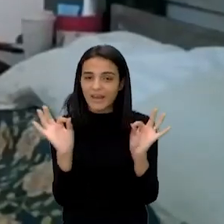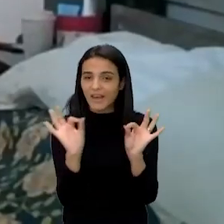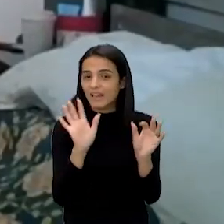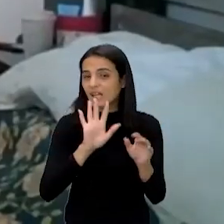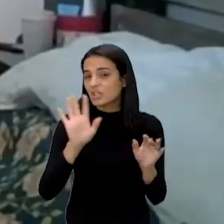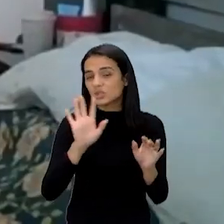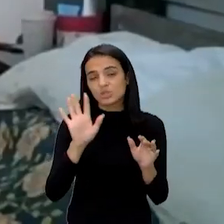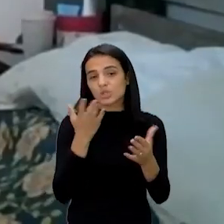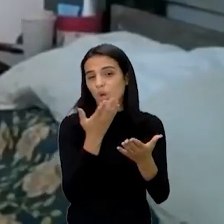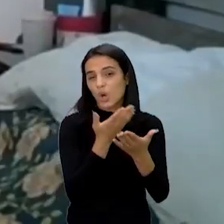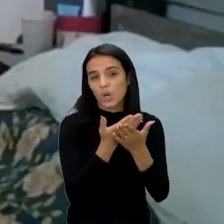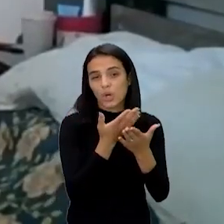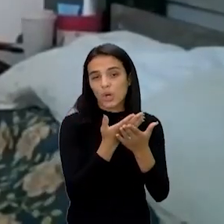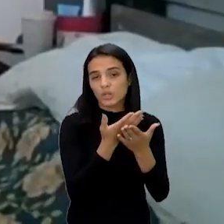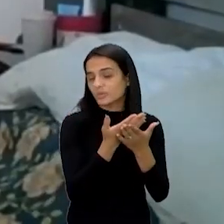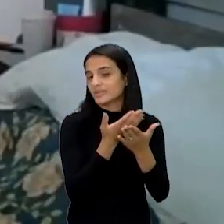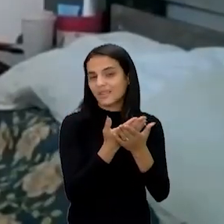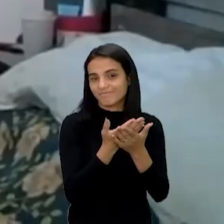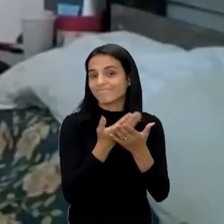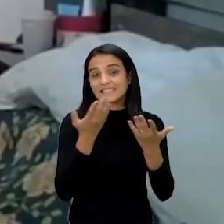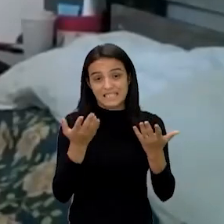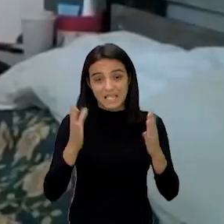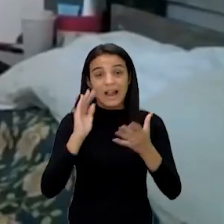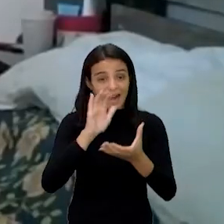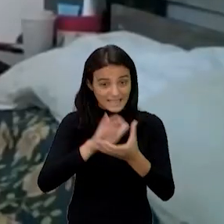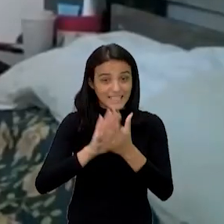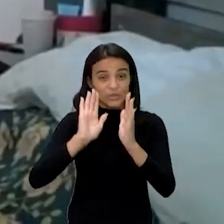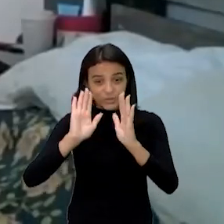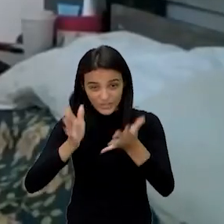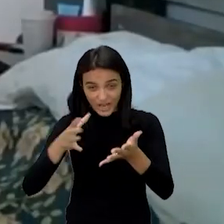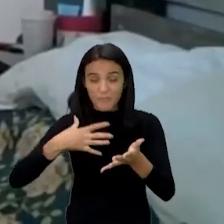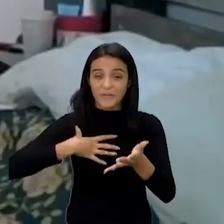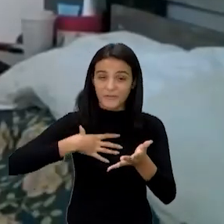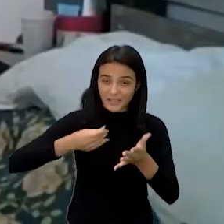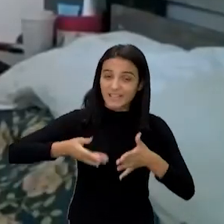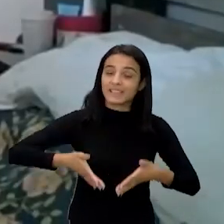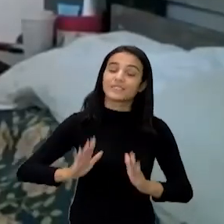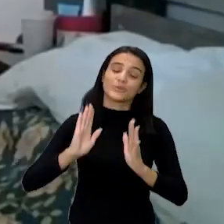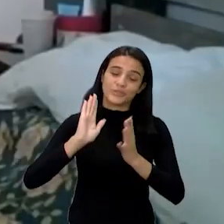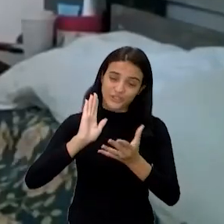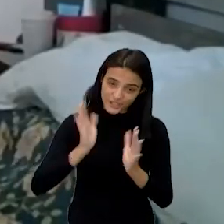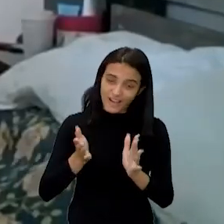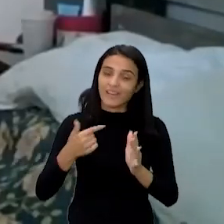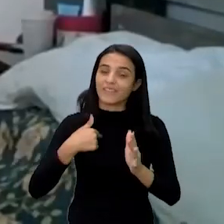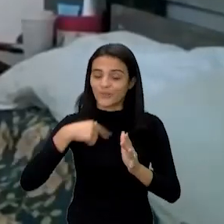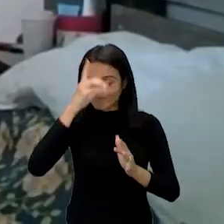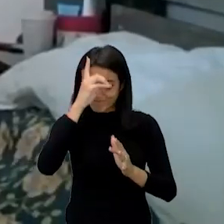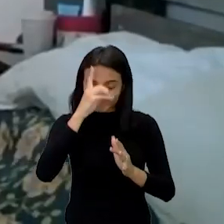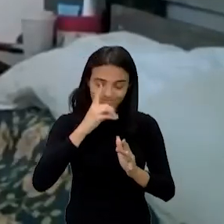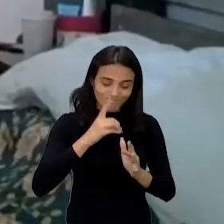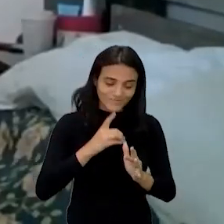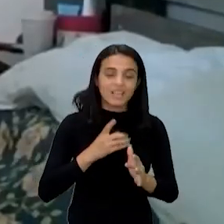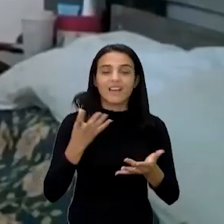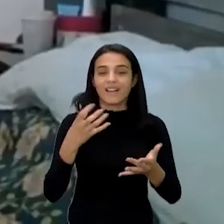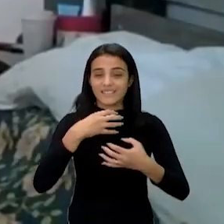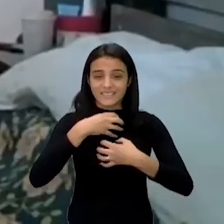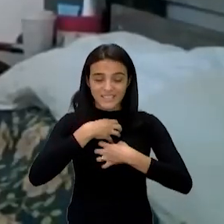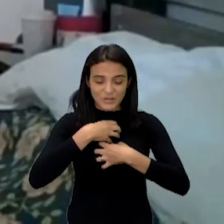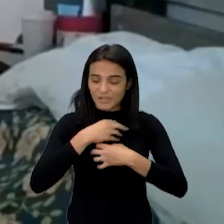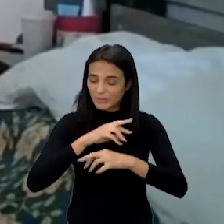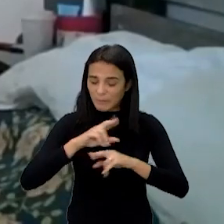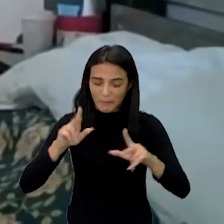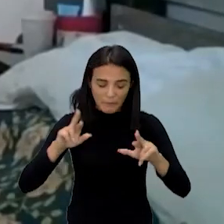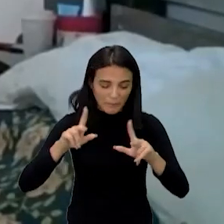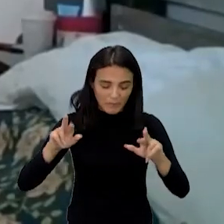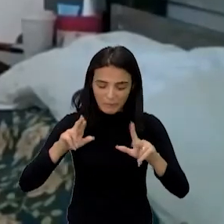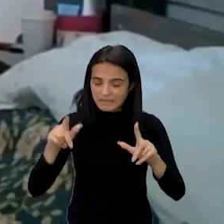já casado, minha filha nasceu, eu tinha depressão, então foi muito complicado, e todos esses sentimentos, foi uma mistura muito grande,